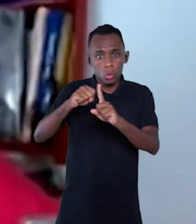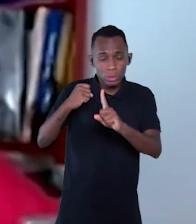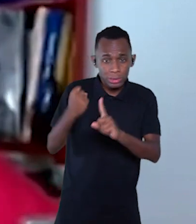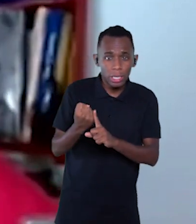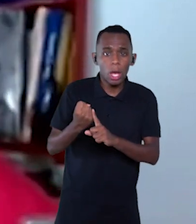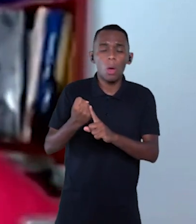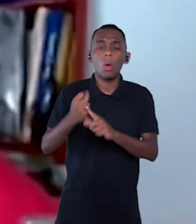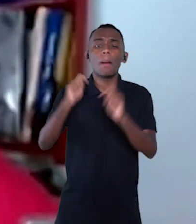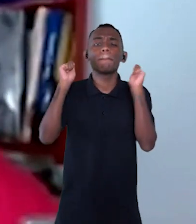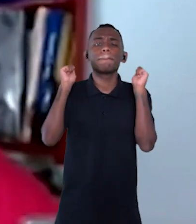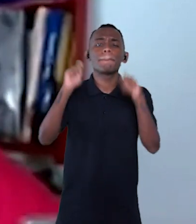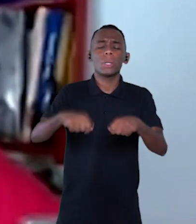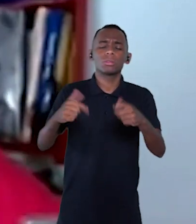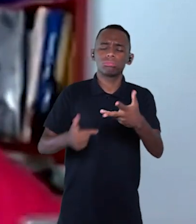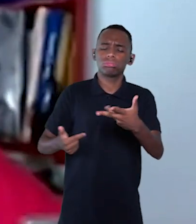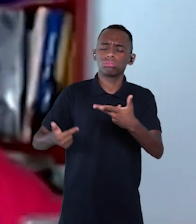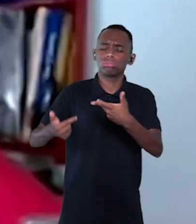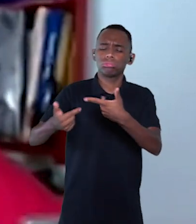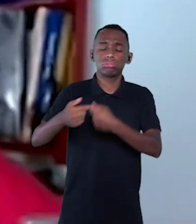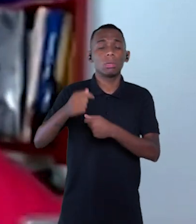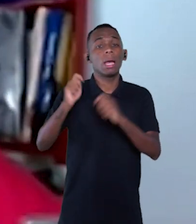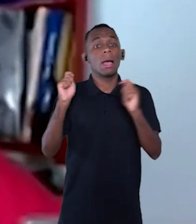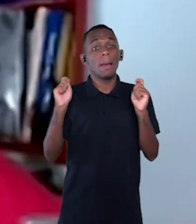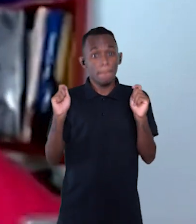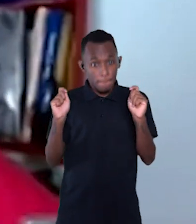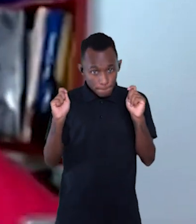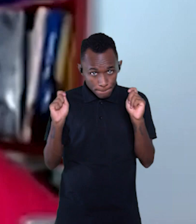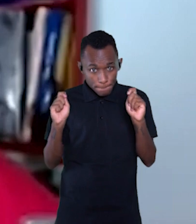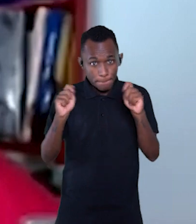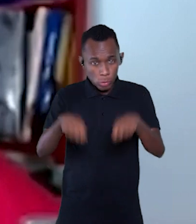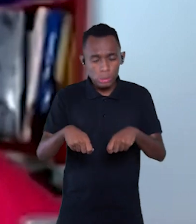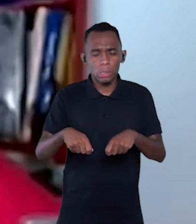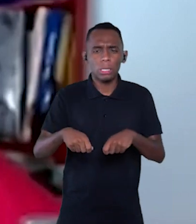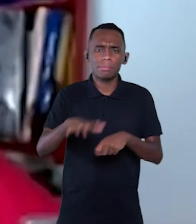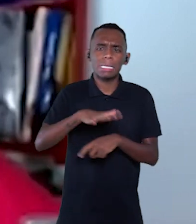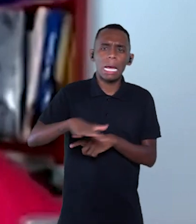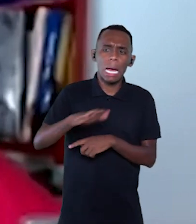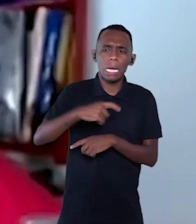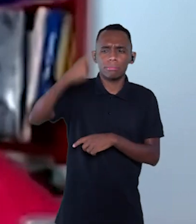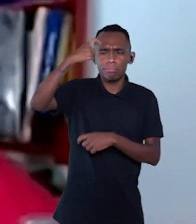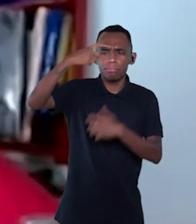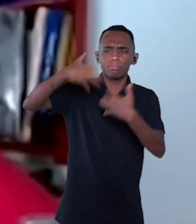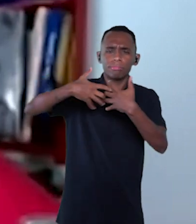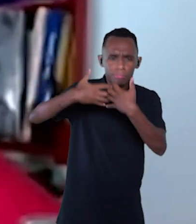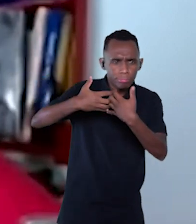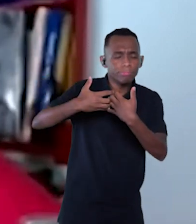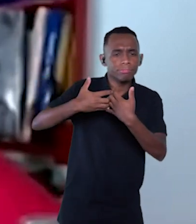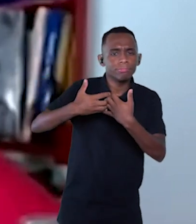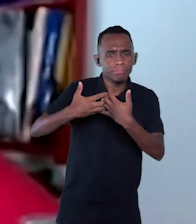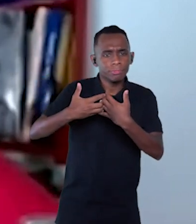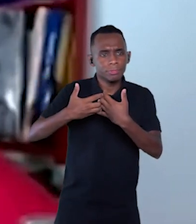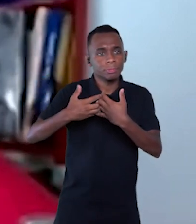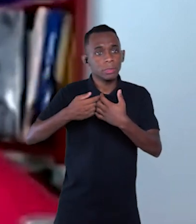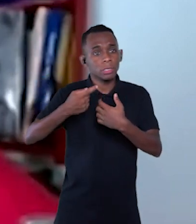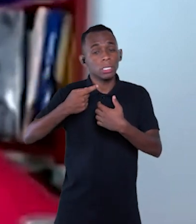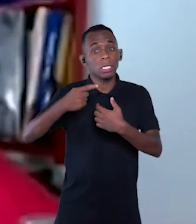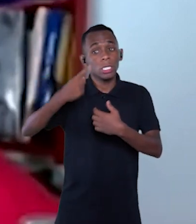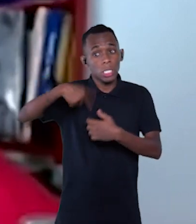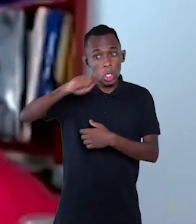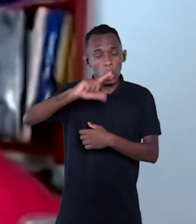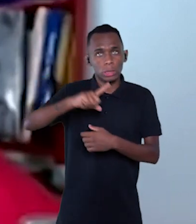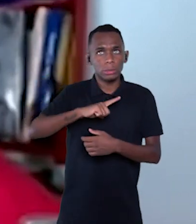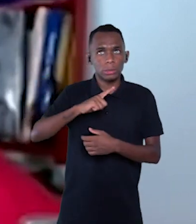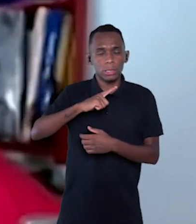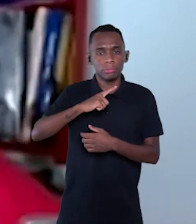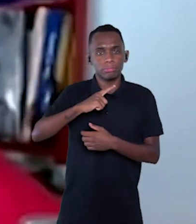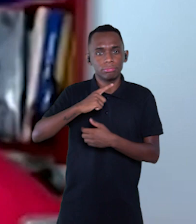ferramentas que vai ser um material, né, intelectual, né, essa tecnologia leve que a gente carrega aqui